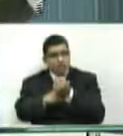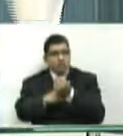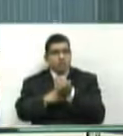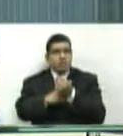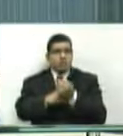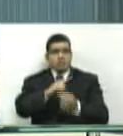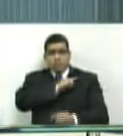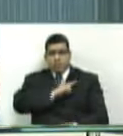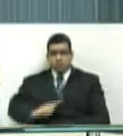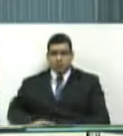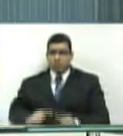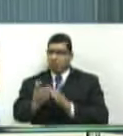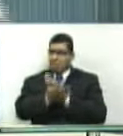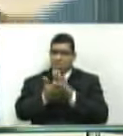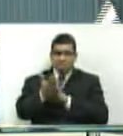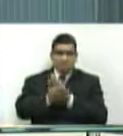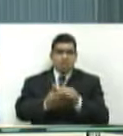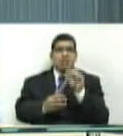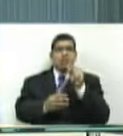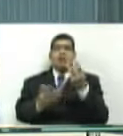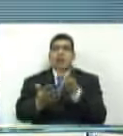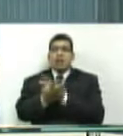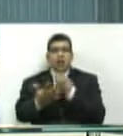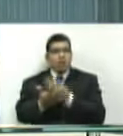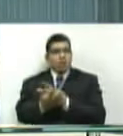o governador quem errou?